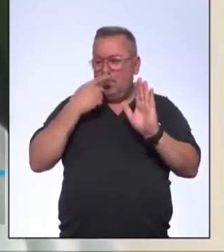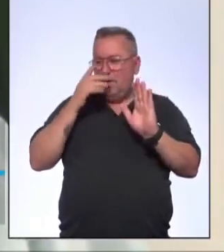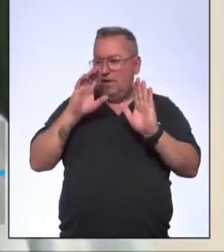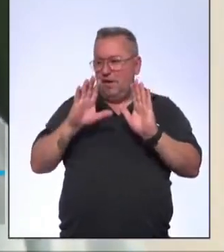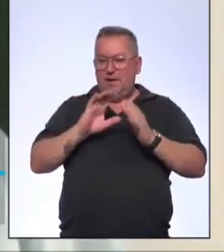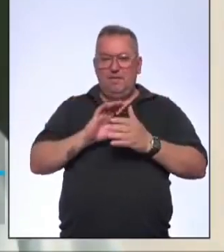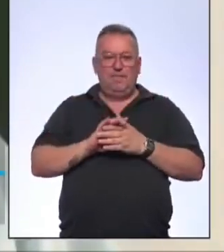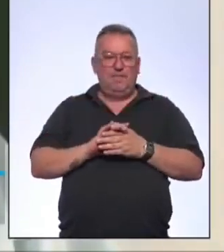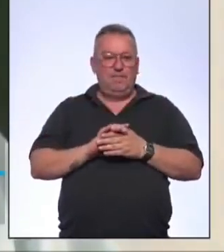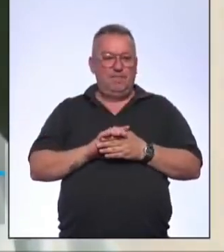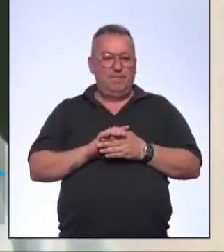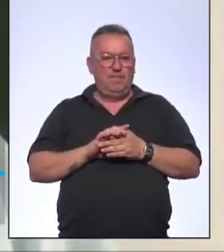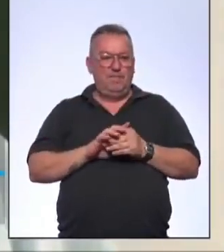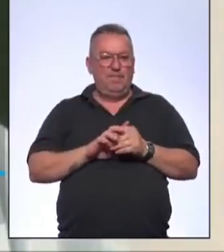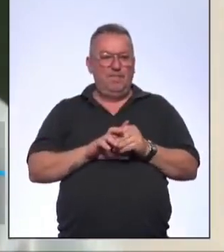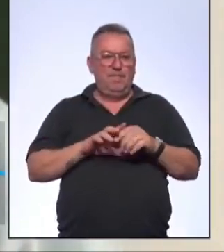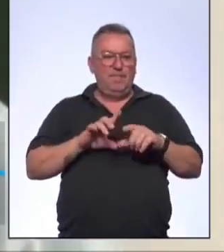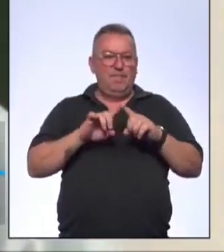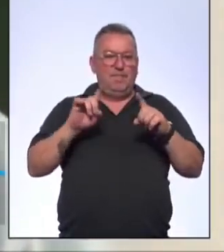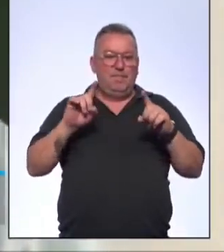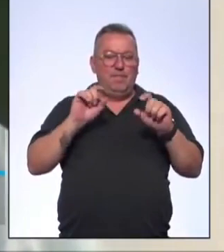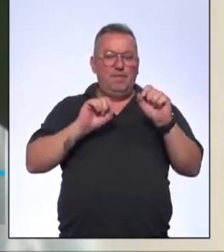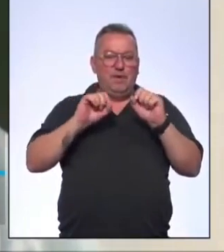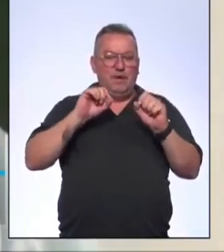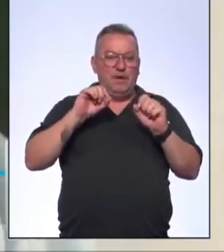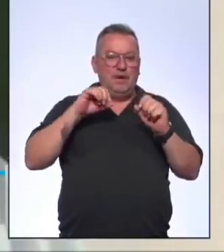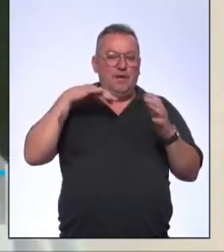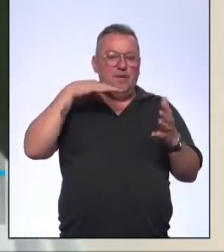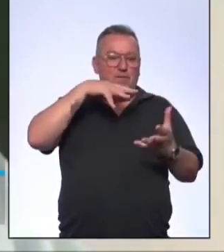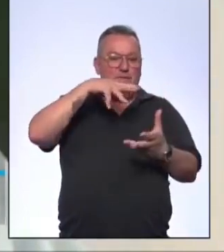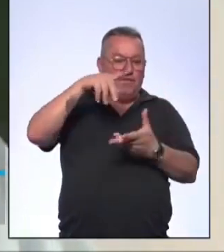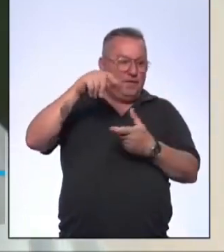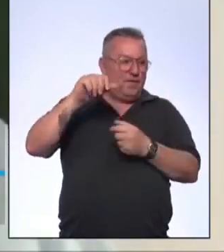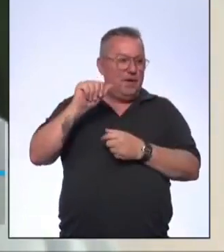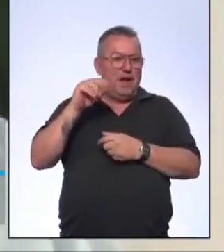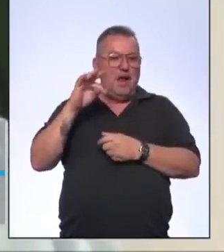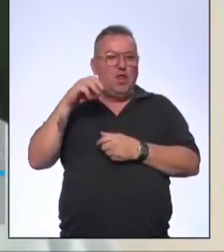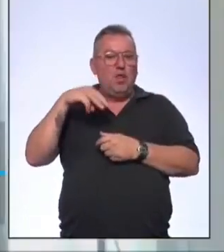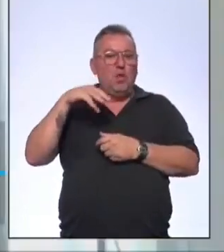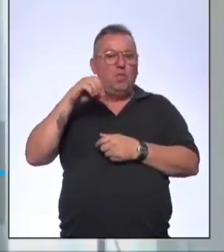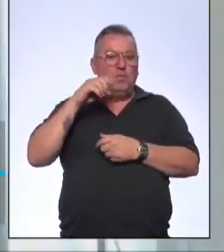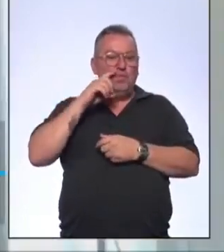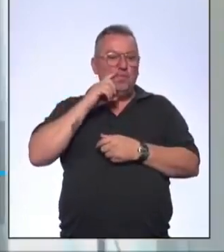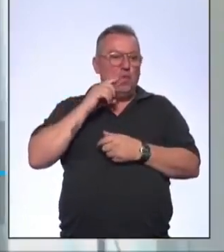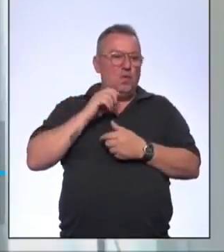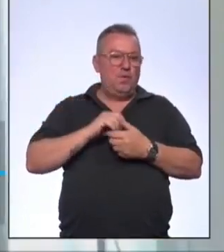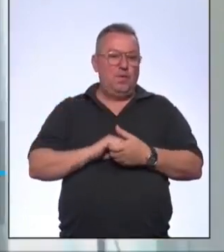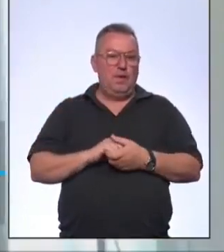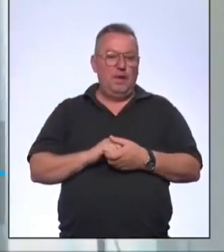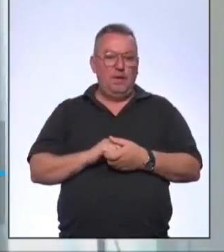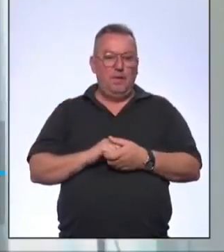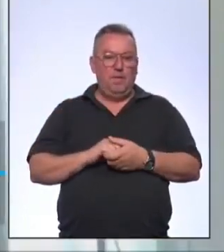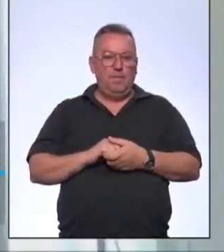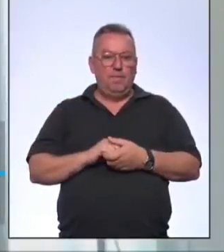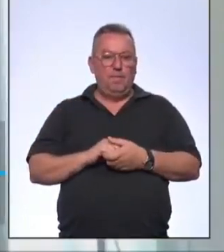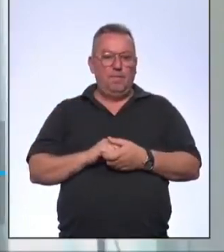tá? Mas, no mais, o que tem no universo é átomo, tá bom? Pois